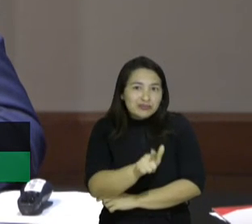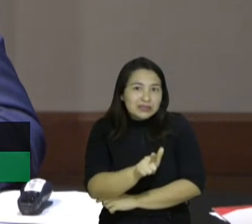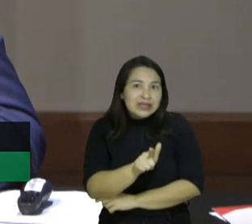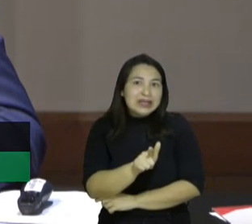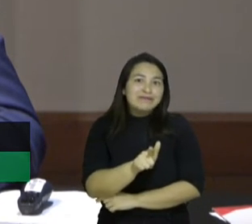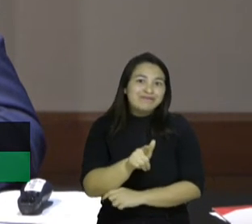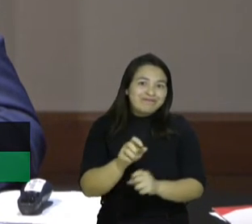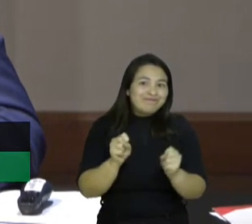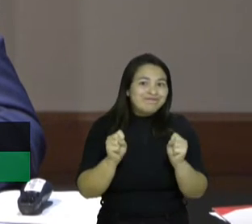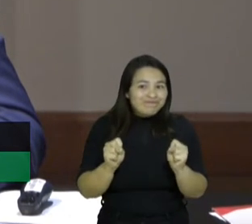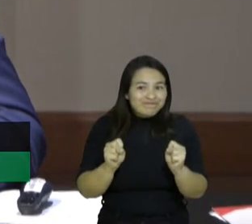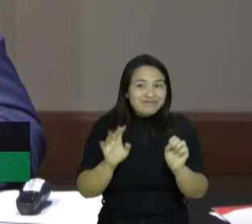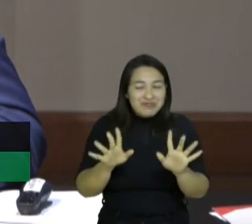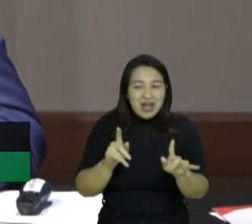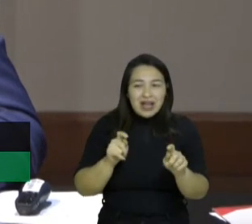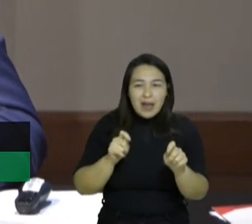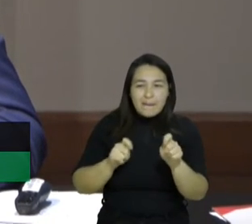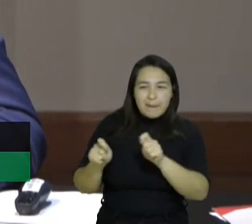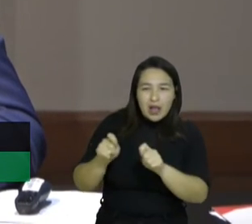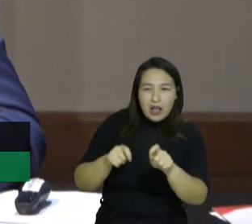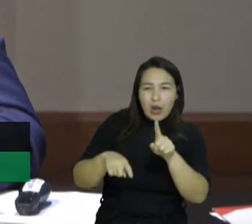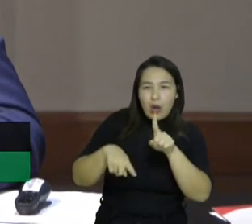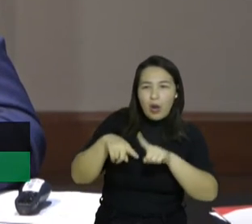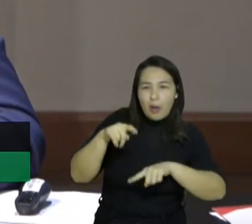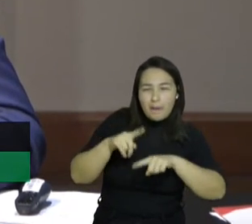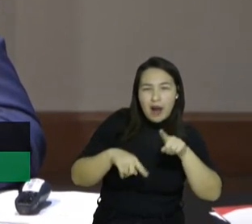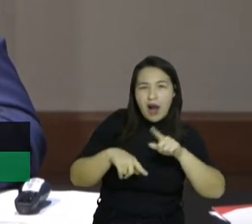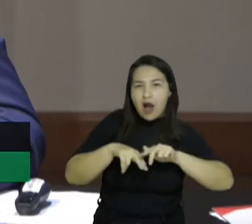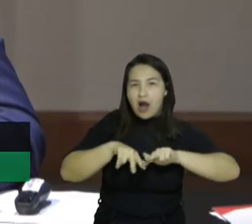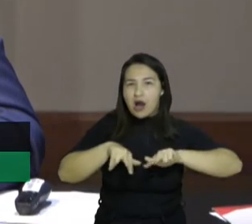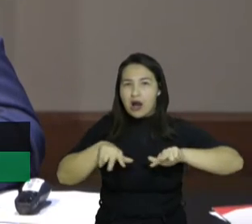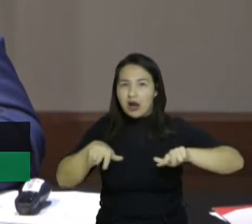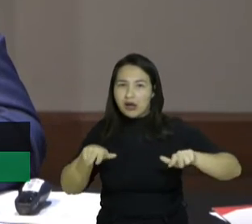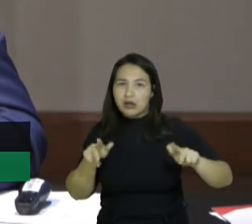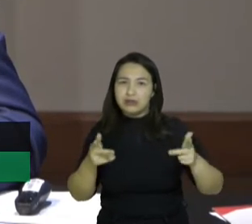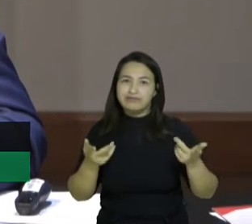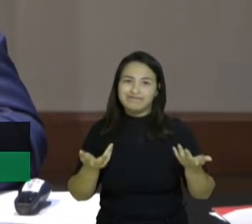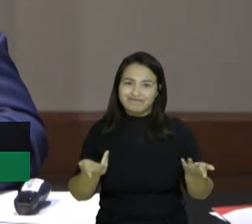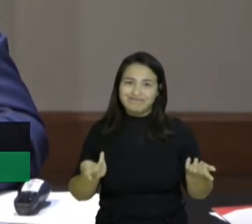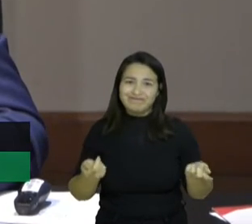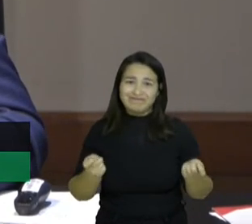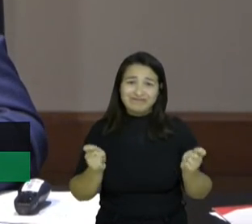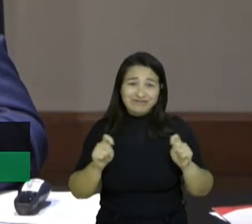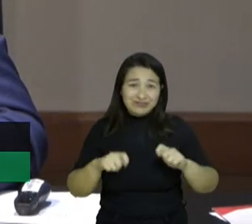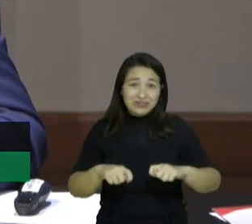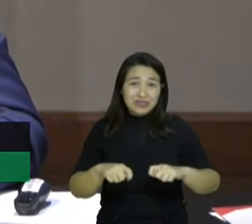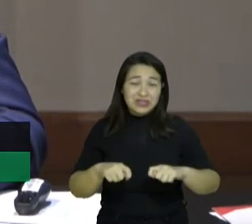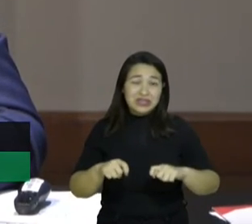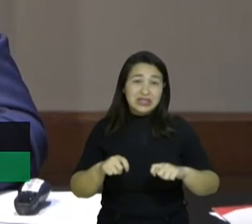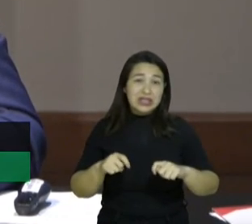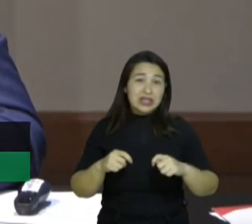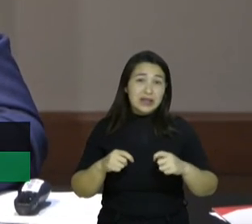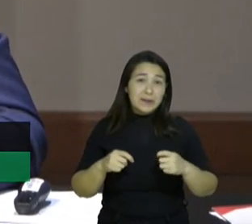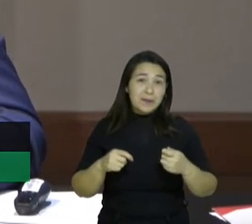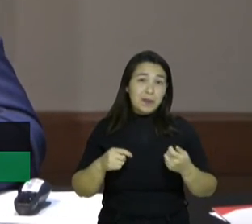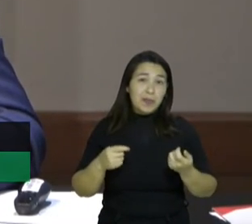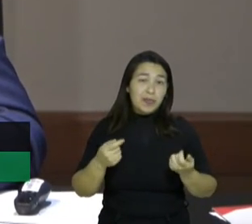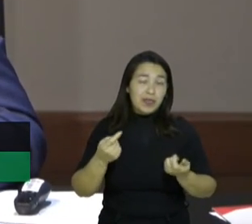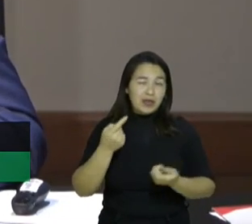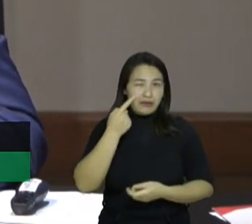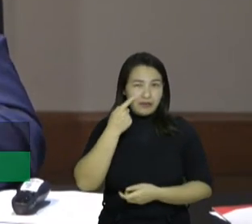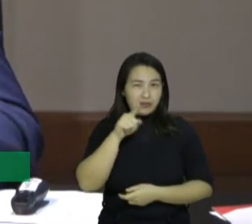eh articulações bilaterais ou às vezes até com fomentado um pouco mais a atuação com outros